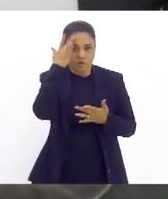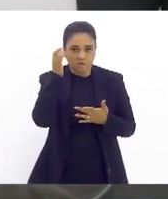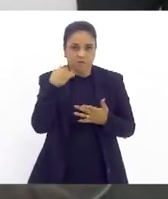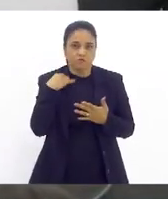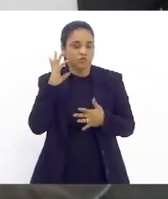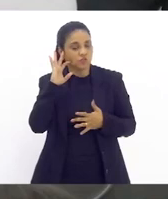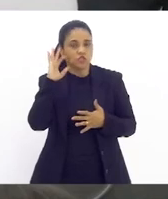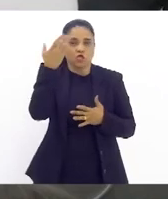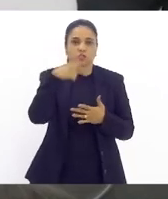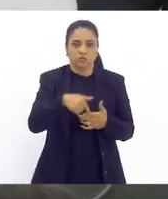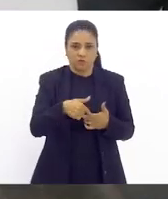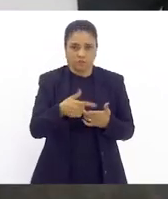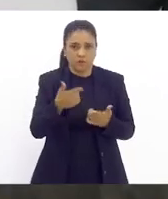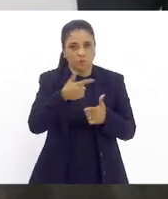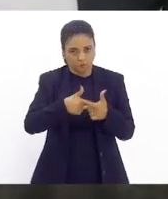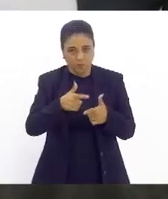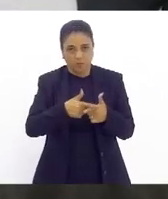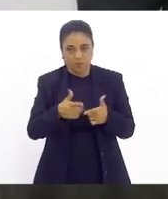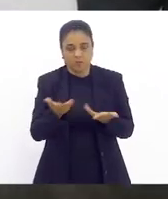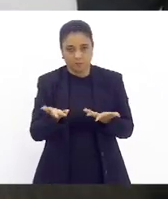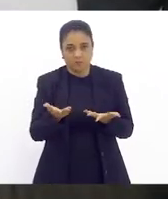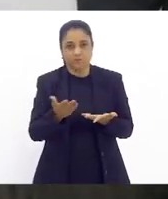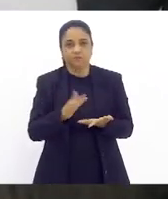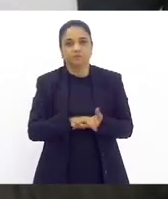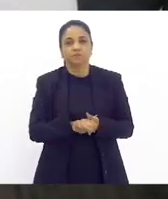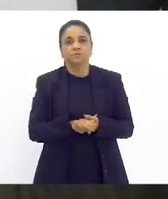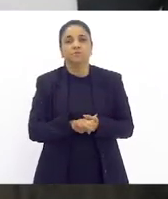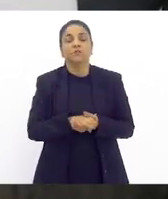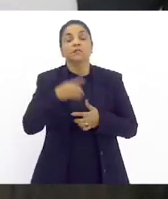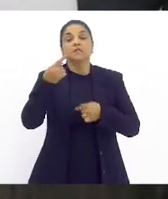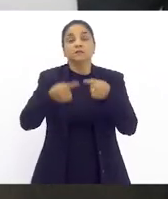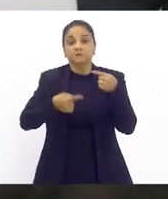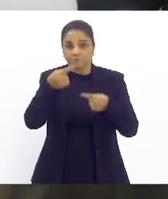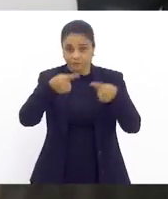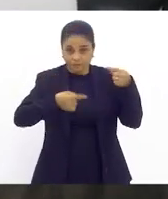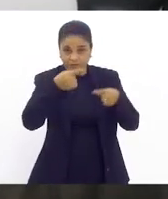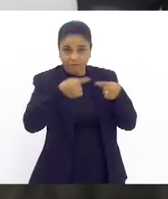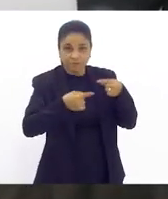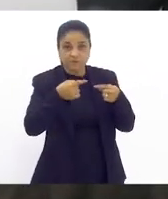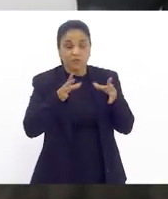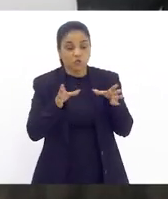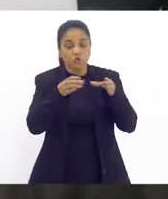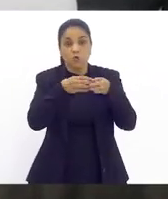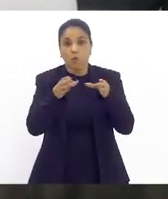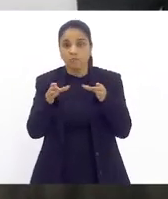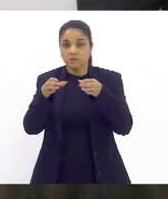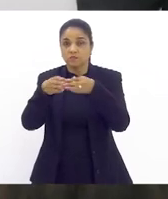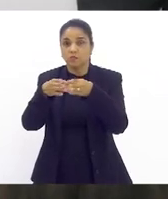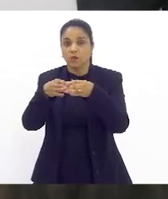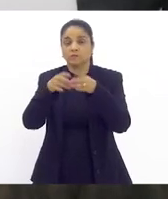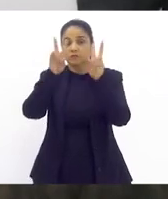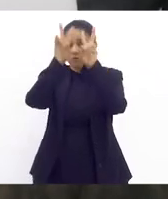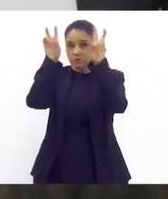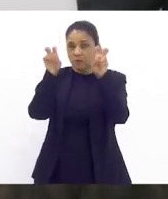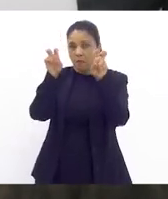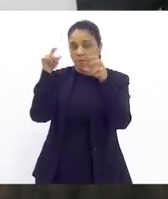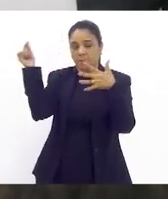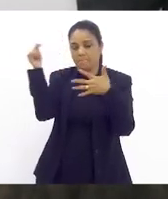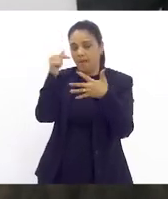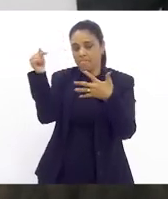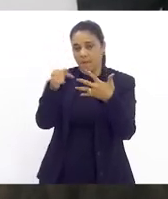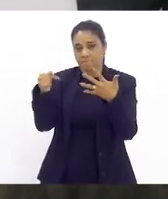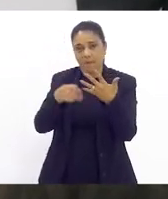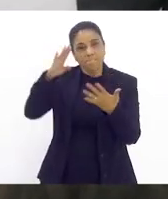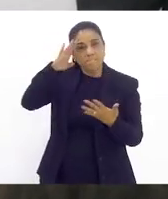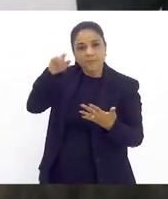já resolva essa questão quanto também a discutir nas comissões os temas aqui apontados como prioridade E aí